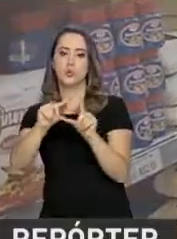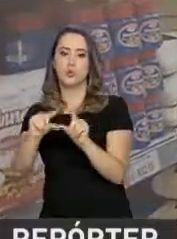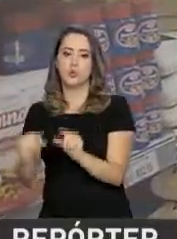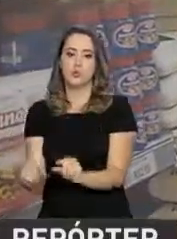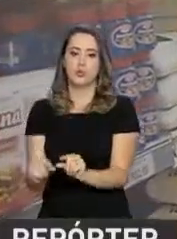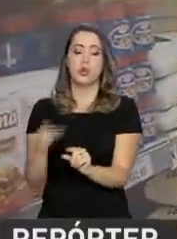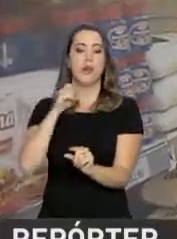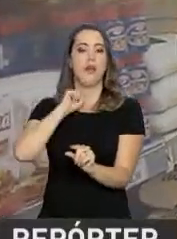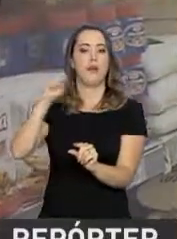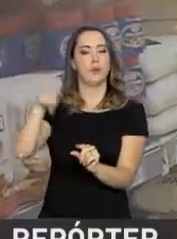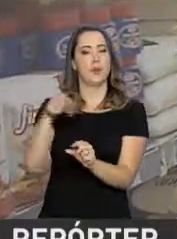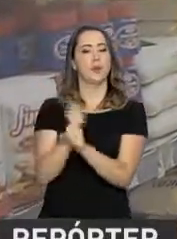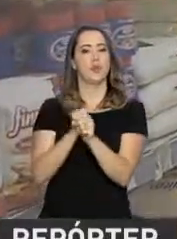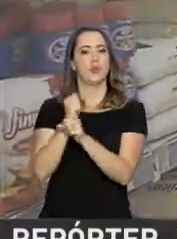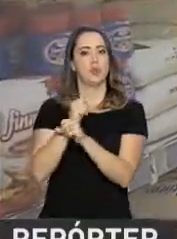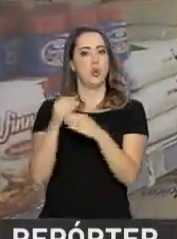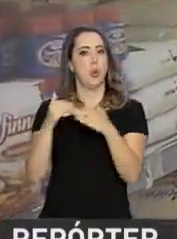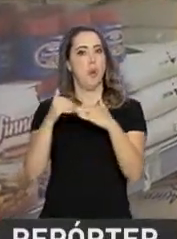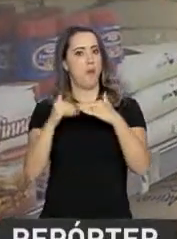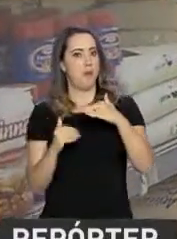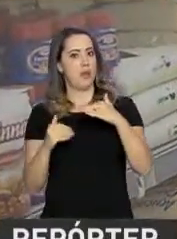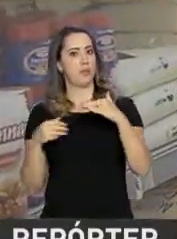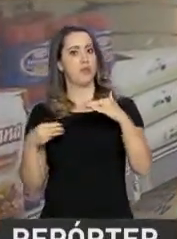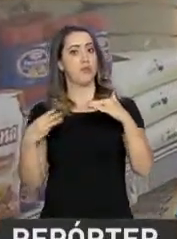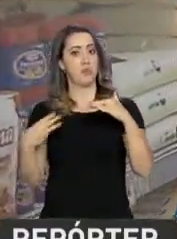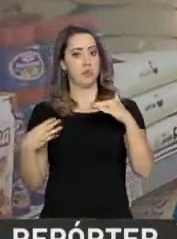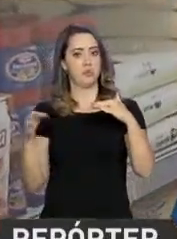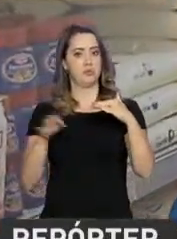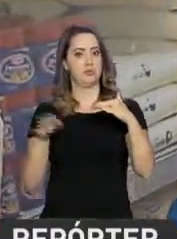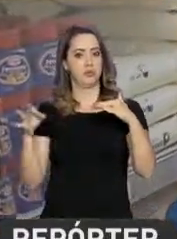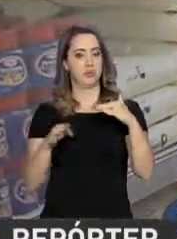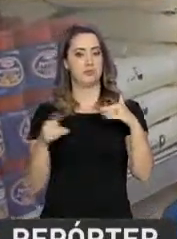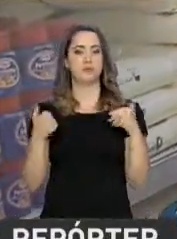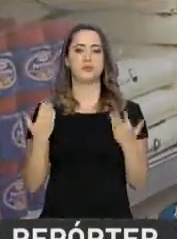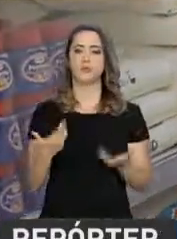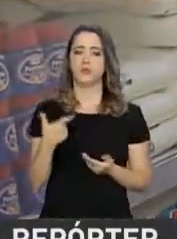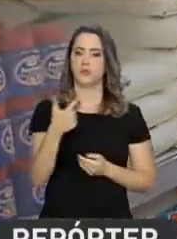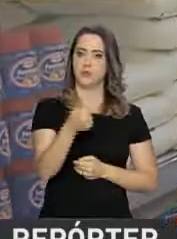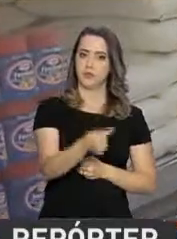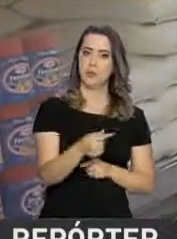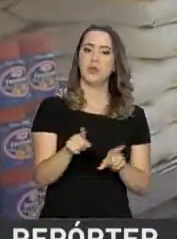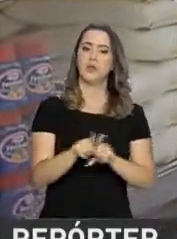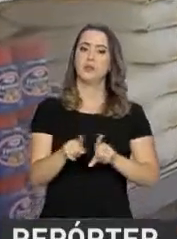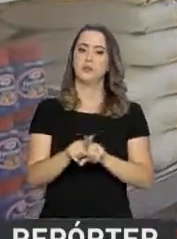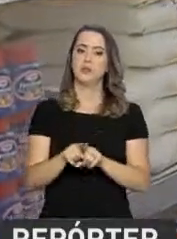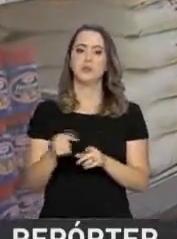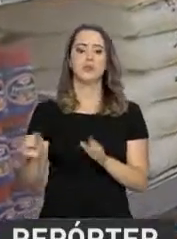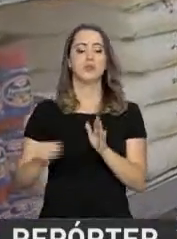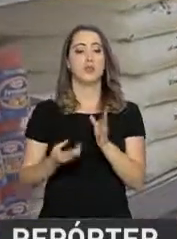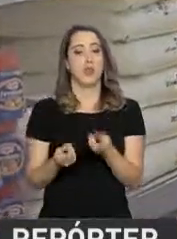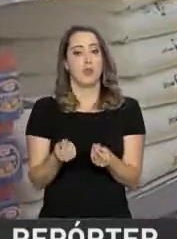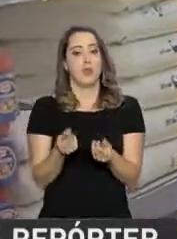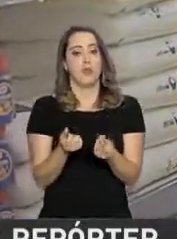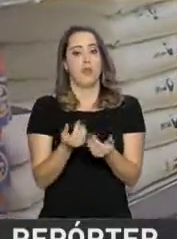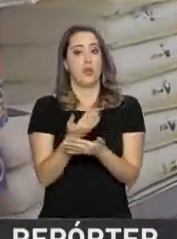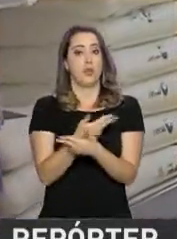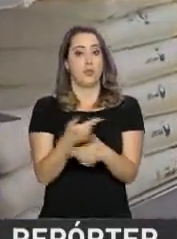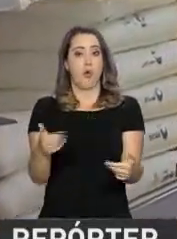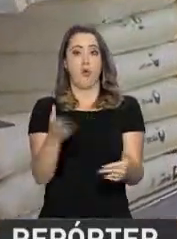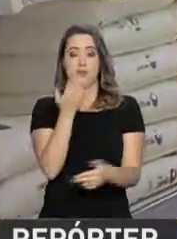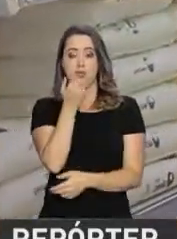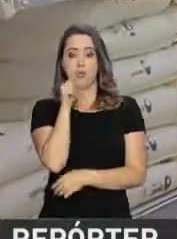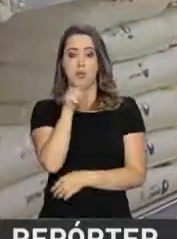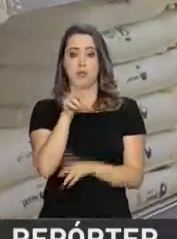deste ano se mantinha abaixo de 3% em 2017 inclusive o preço dos alimentos caiu